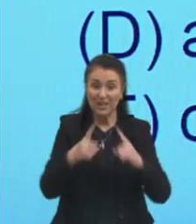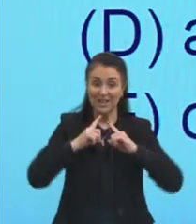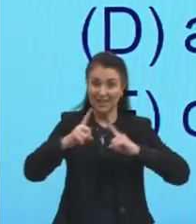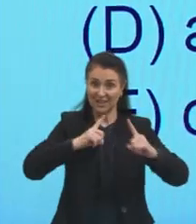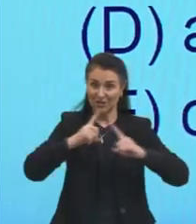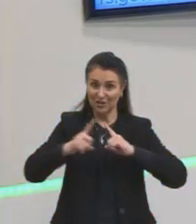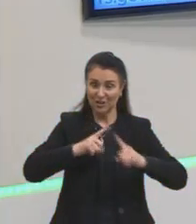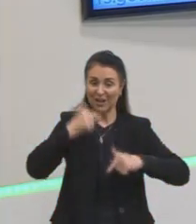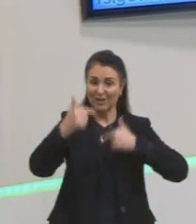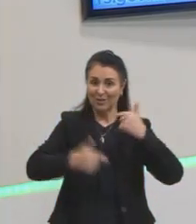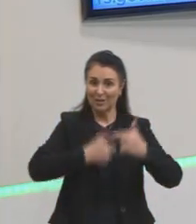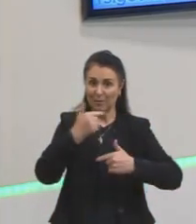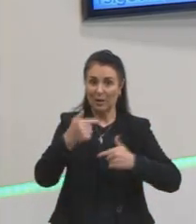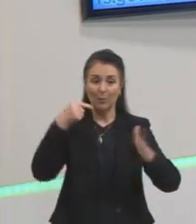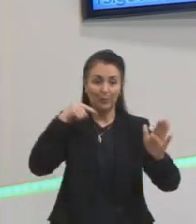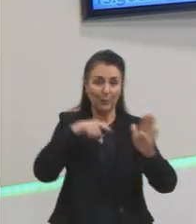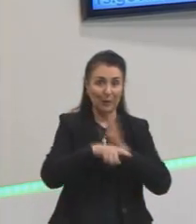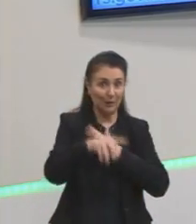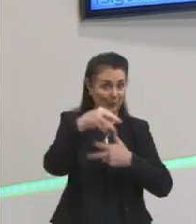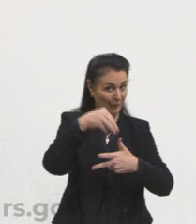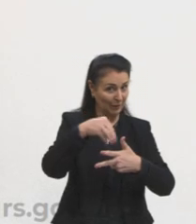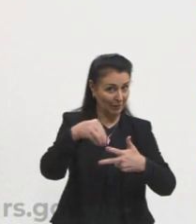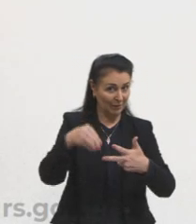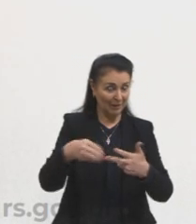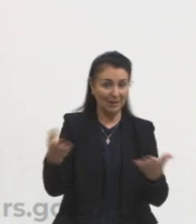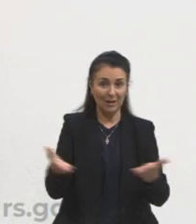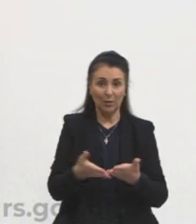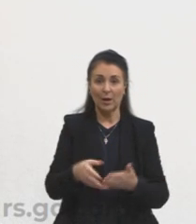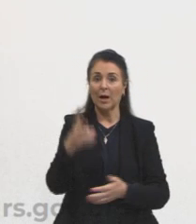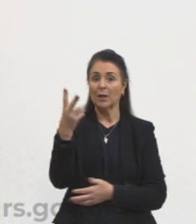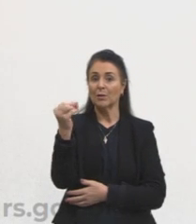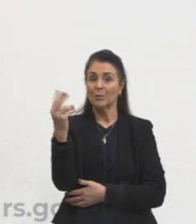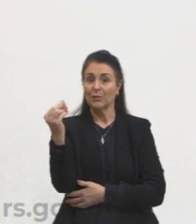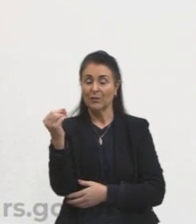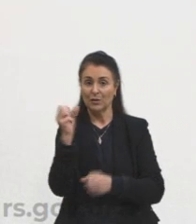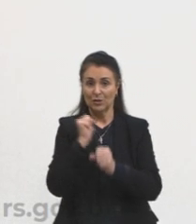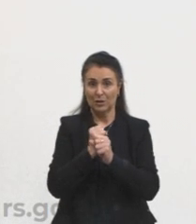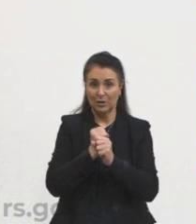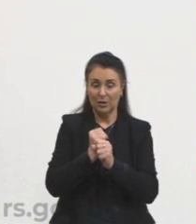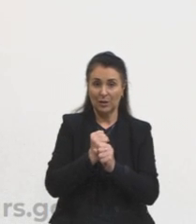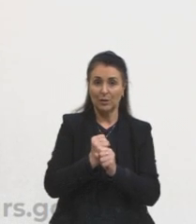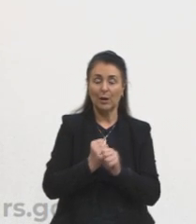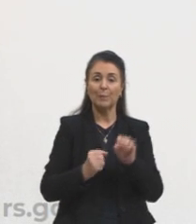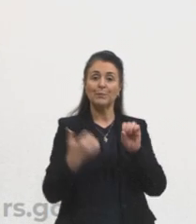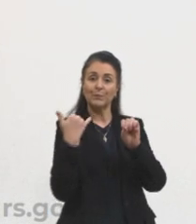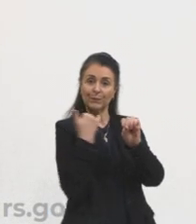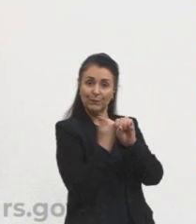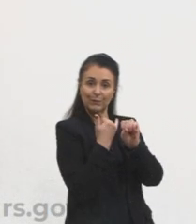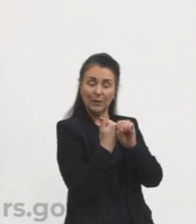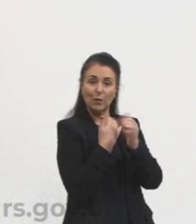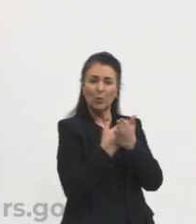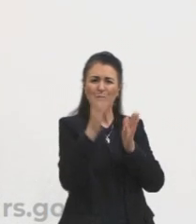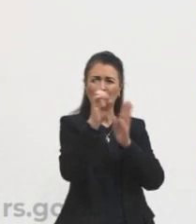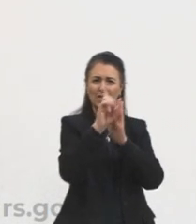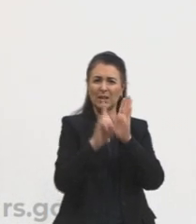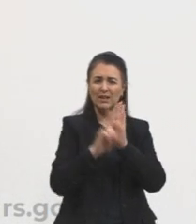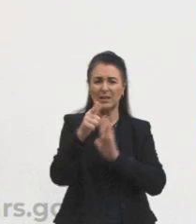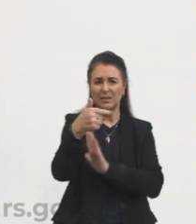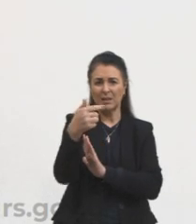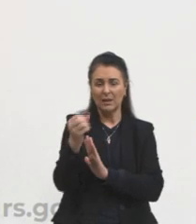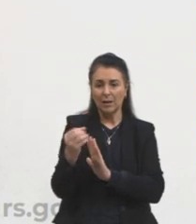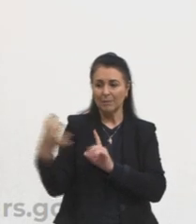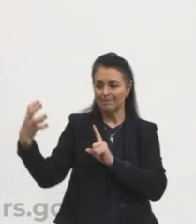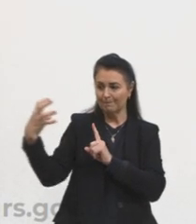trabalho e as nossas questões de 2020 o toyotismo a partir dec de 70 teve grande impacto